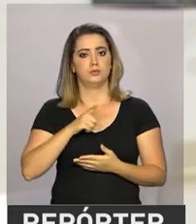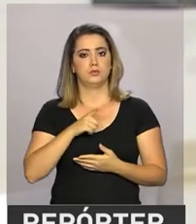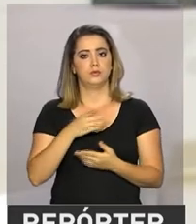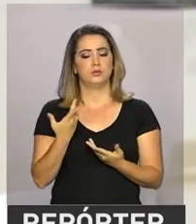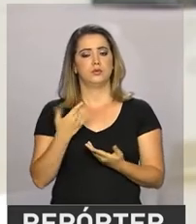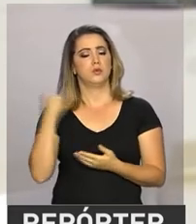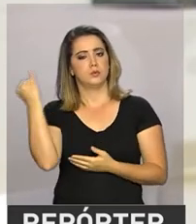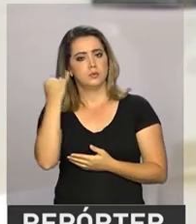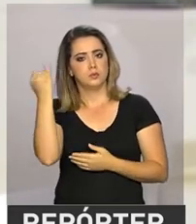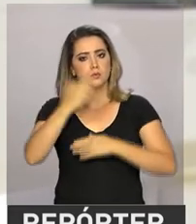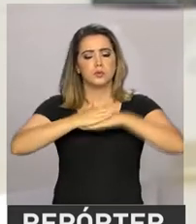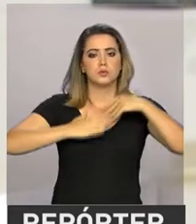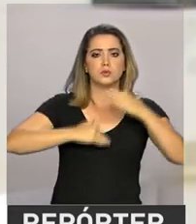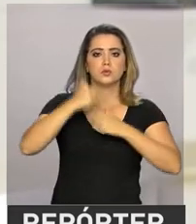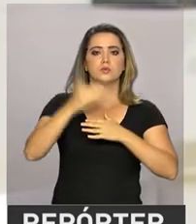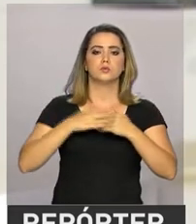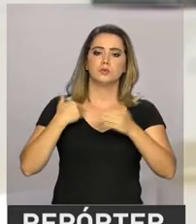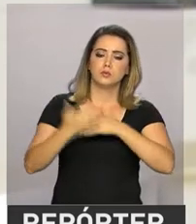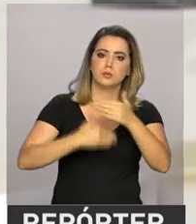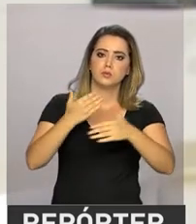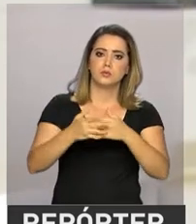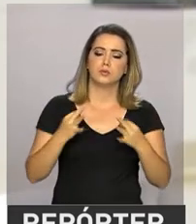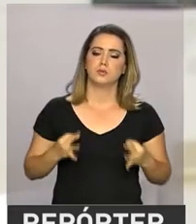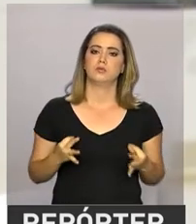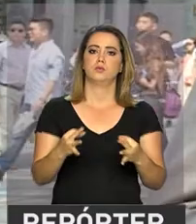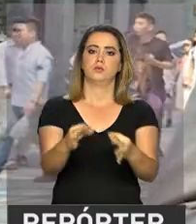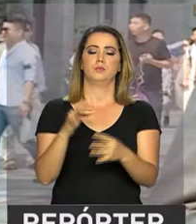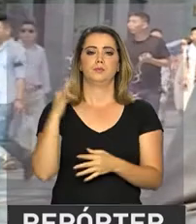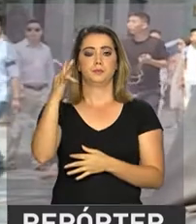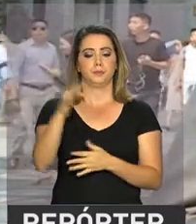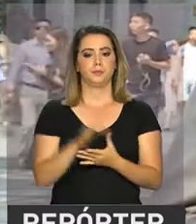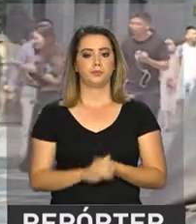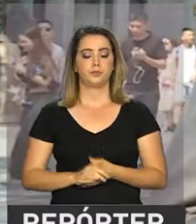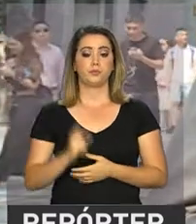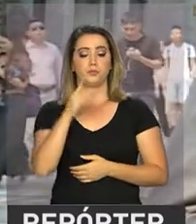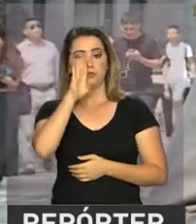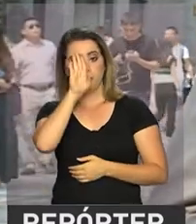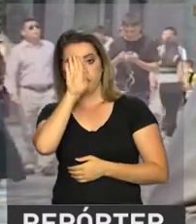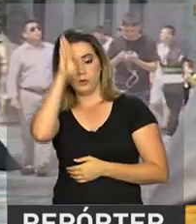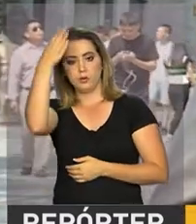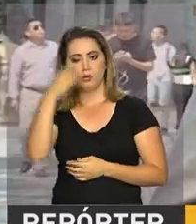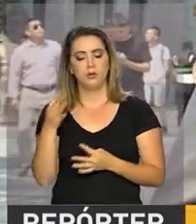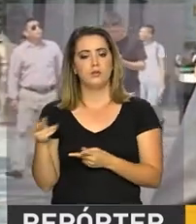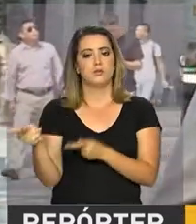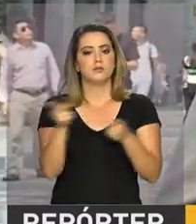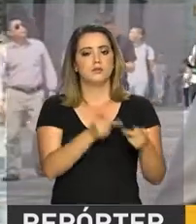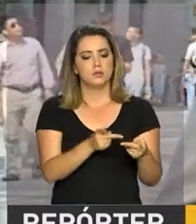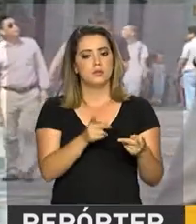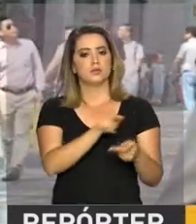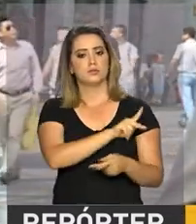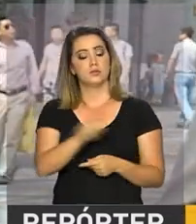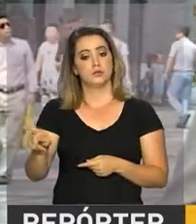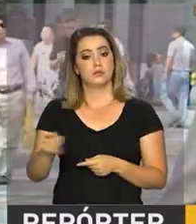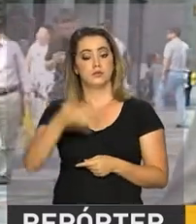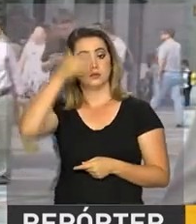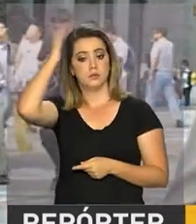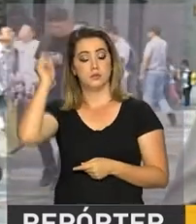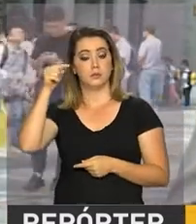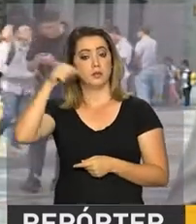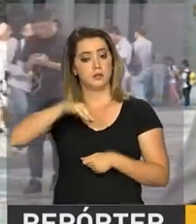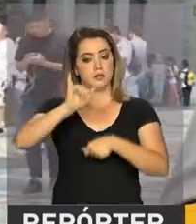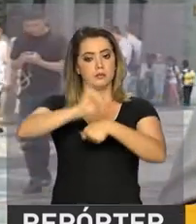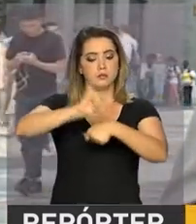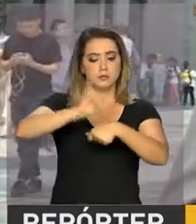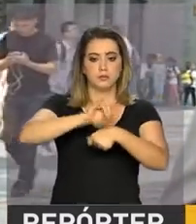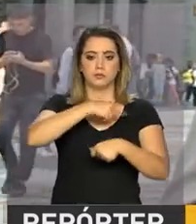que vão ajudar o brasil a se tornar uma grande potência tecnológica no futuro uma das prioridades da visita do presidente michel temer aqui a pequim na